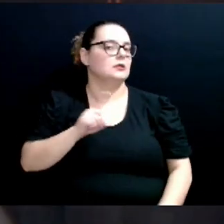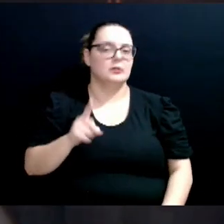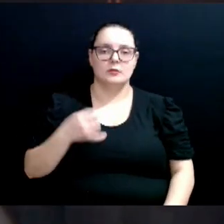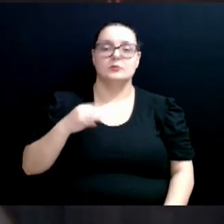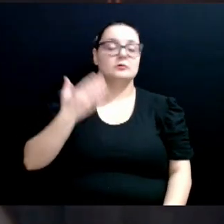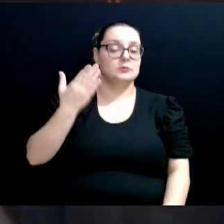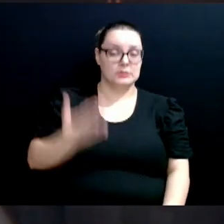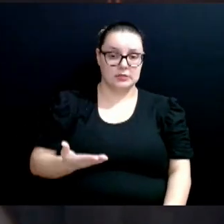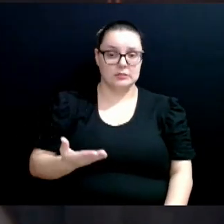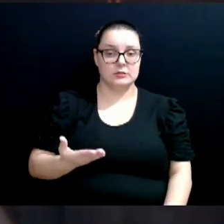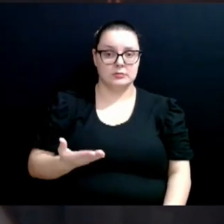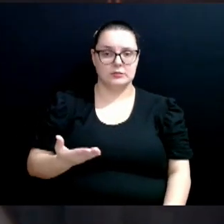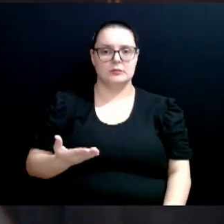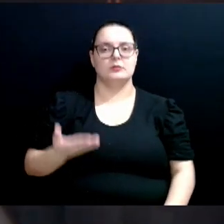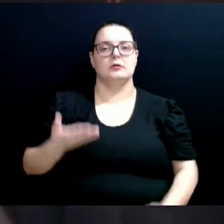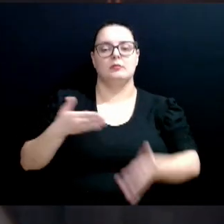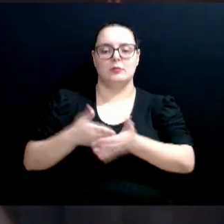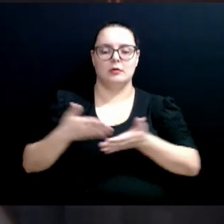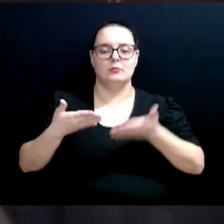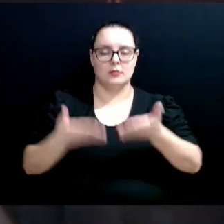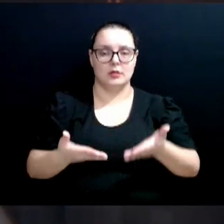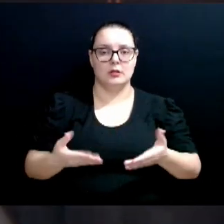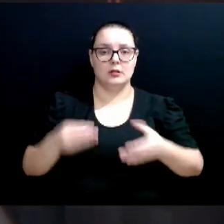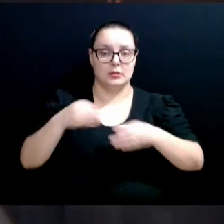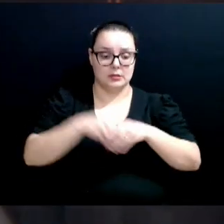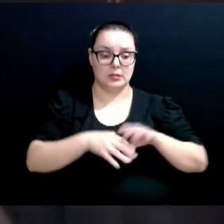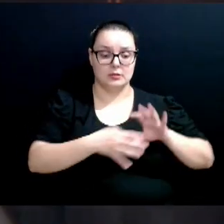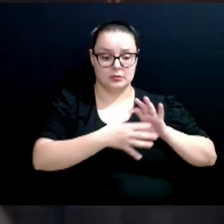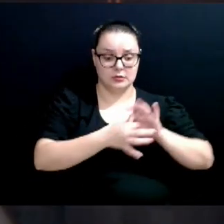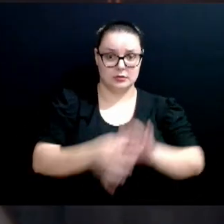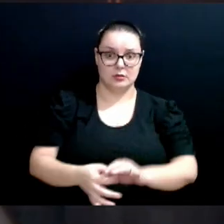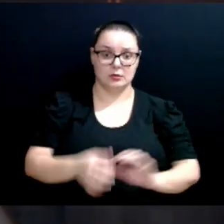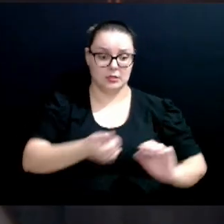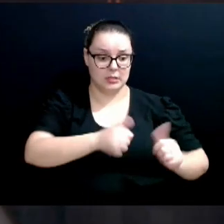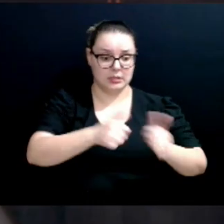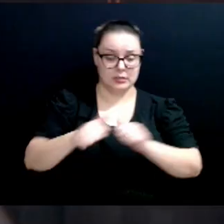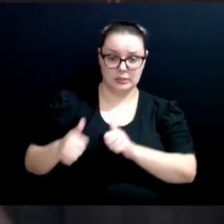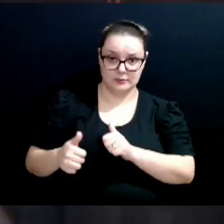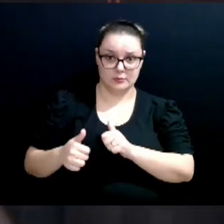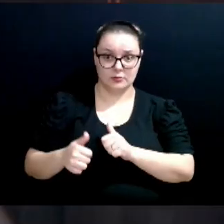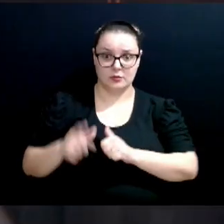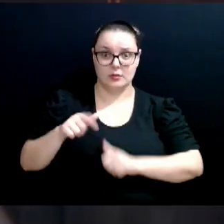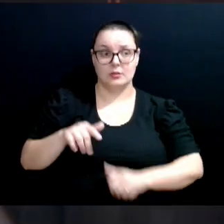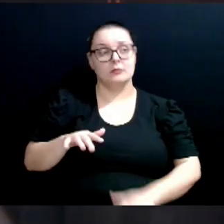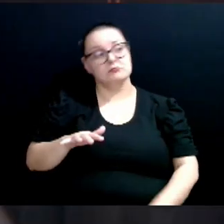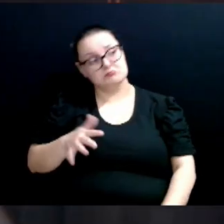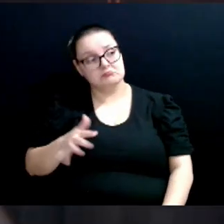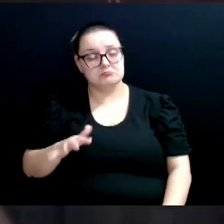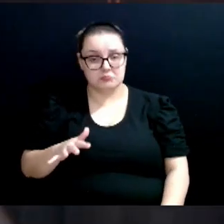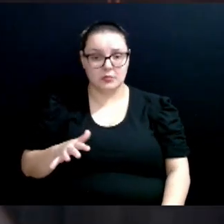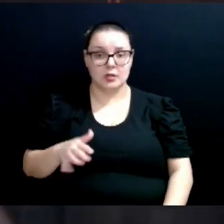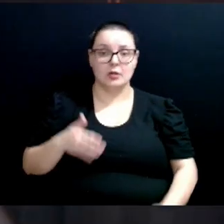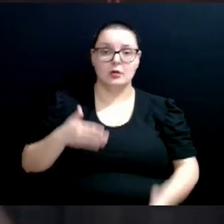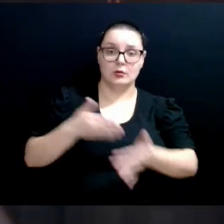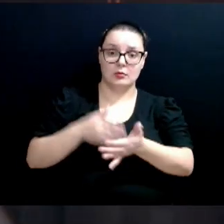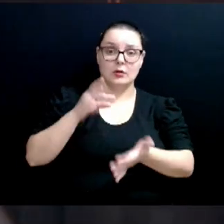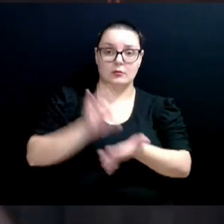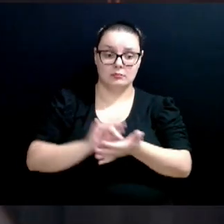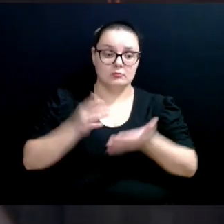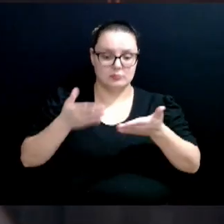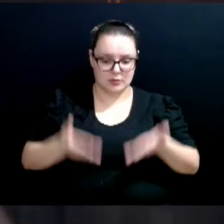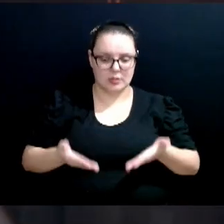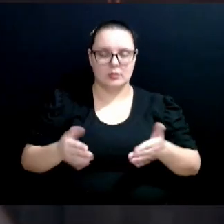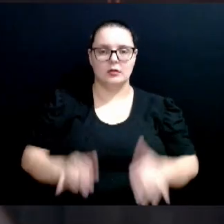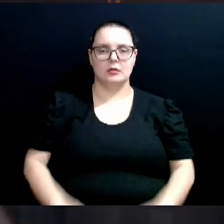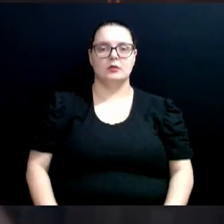colocando o limite dentro de um contexto que você analisou, que é razoável, que o limite de fato cabe, né? Não,